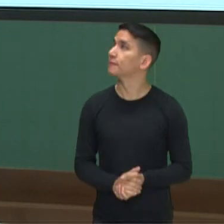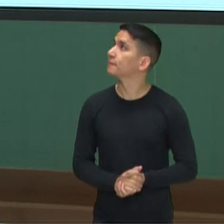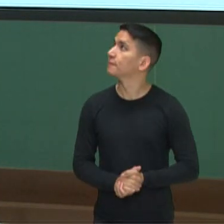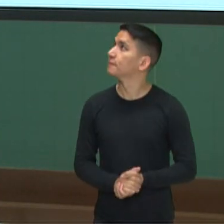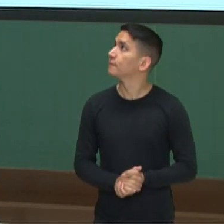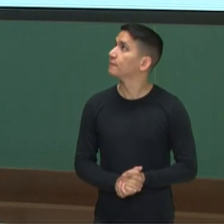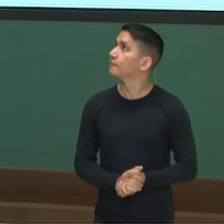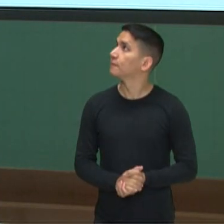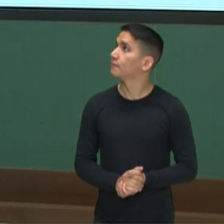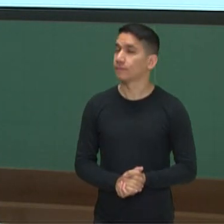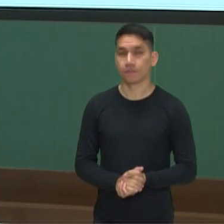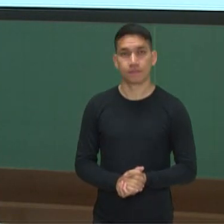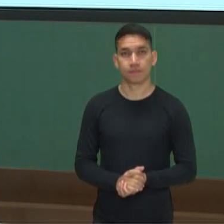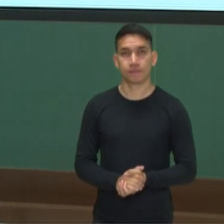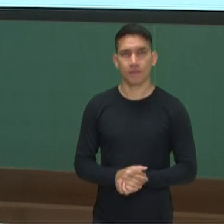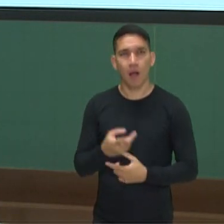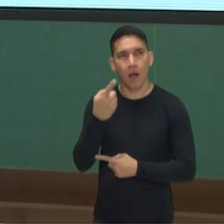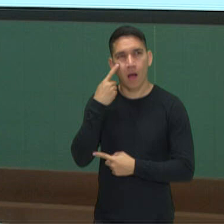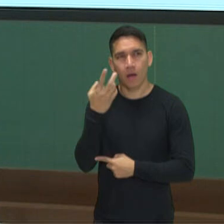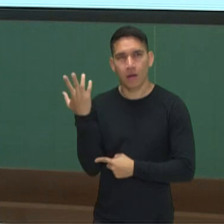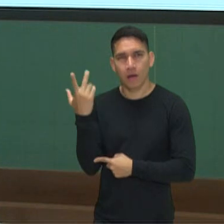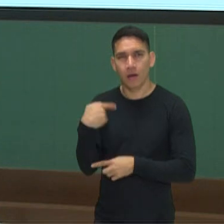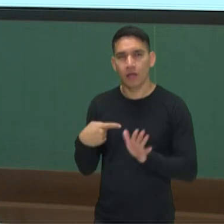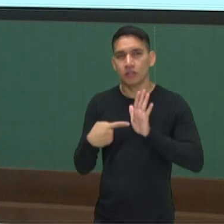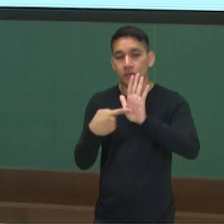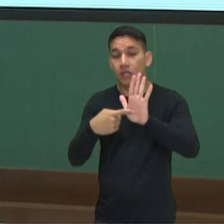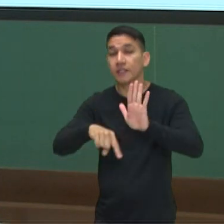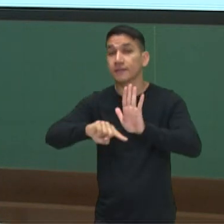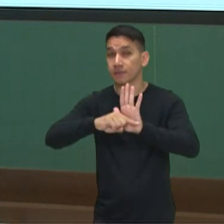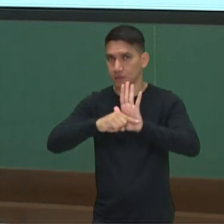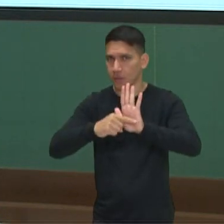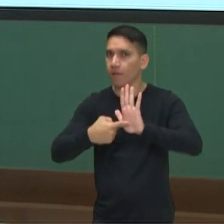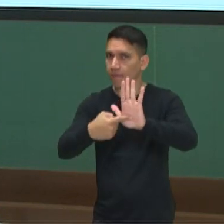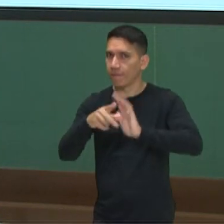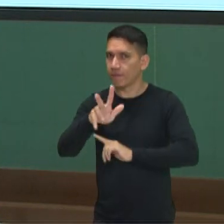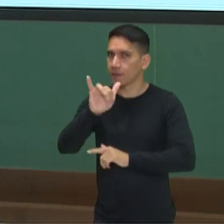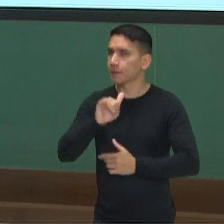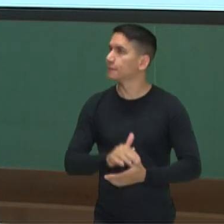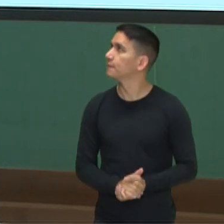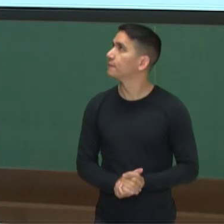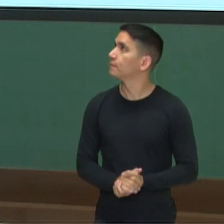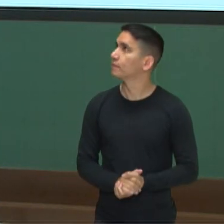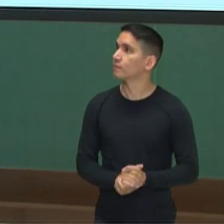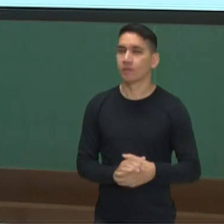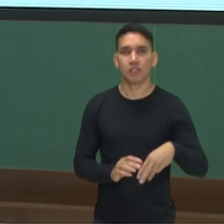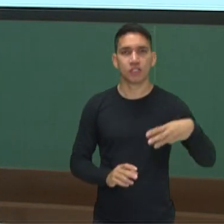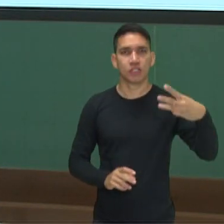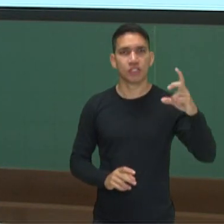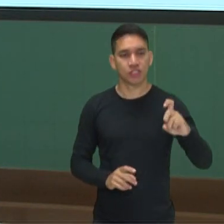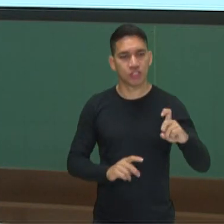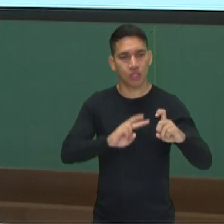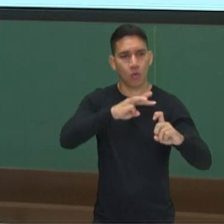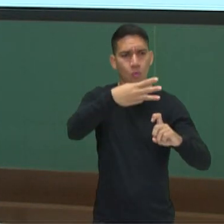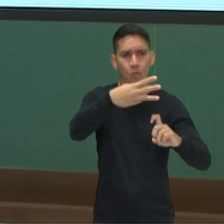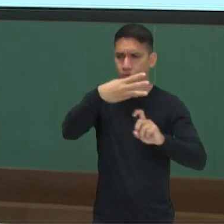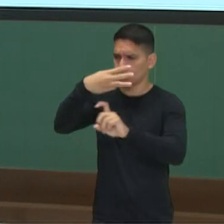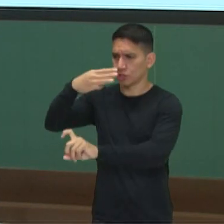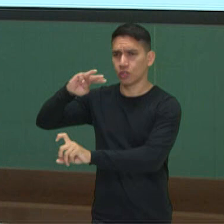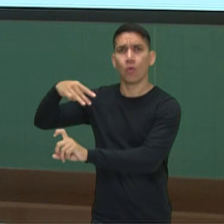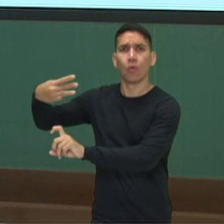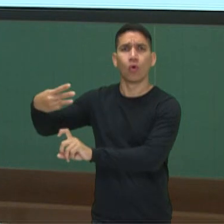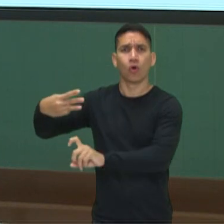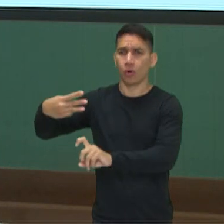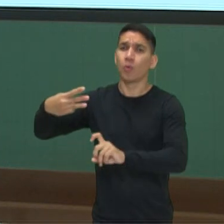3, menos 4. Não falei que o sinal ia aparecer ali? X ao cubo por x ao cubo, x elevado a zero, subtrai os expoentes.